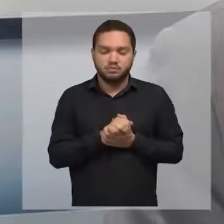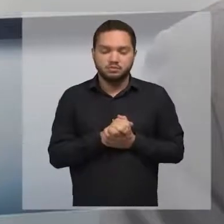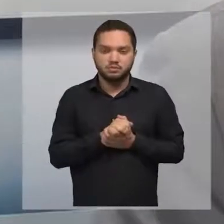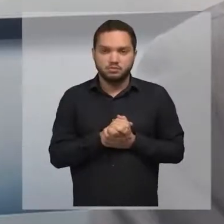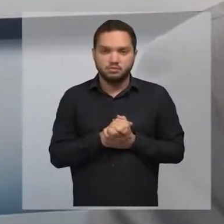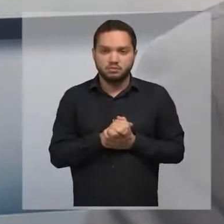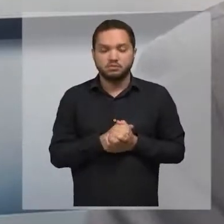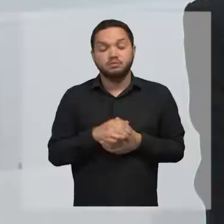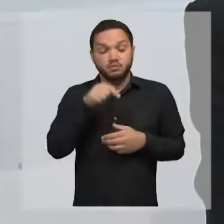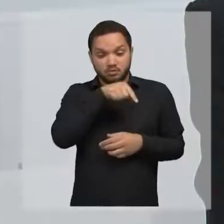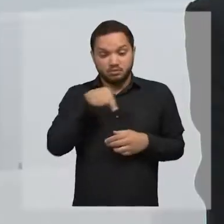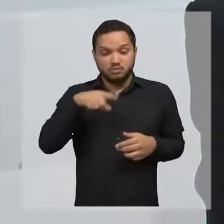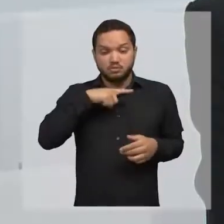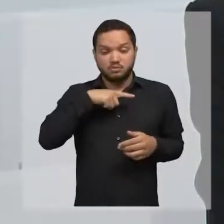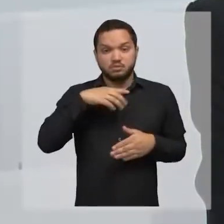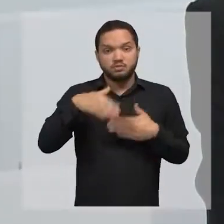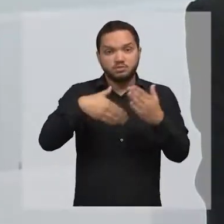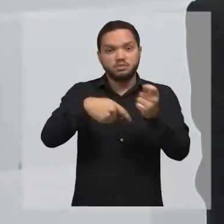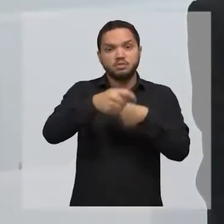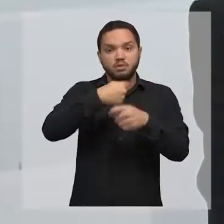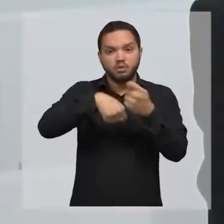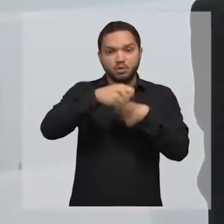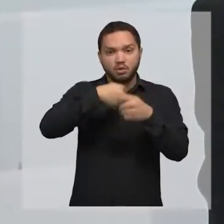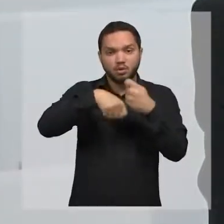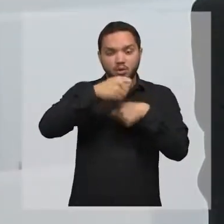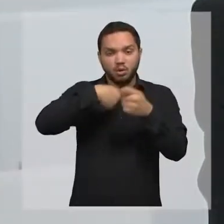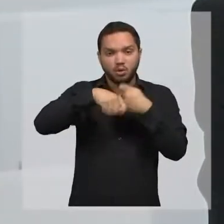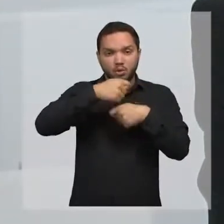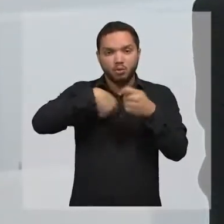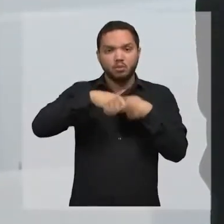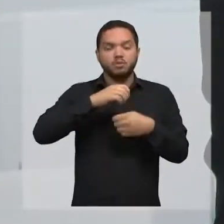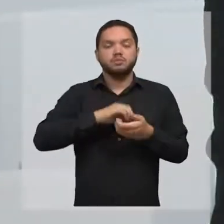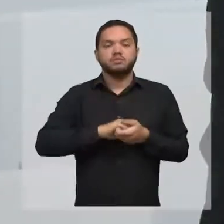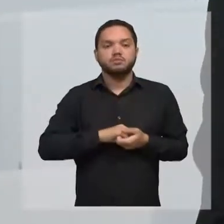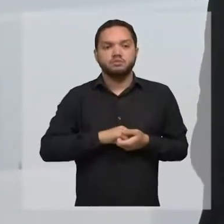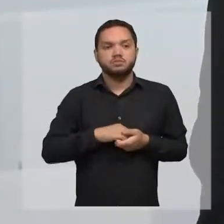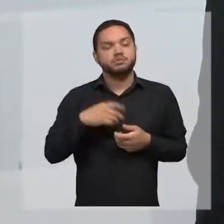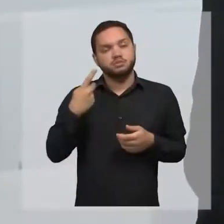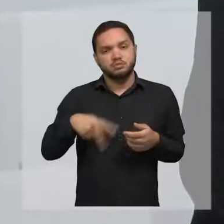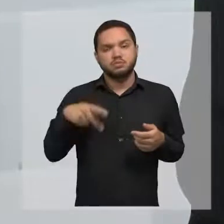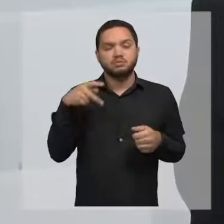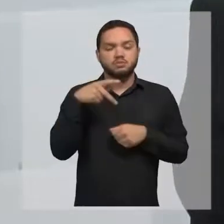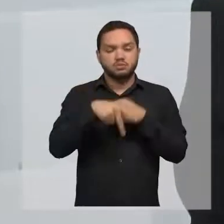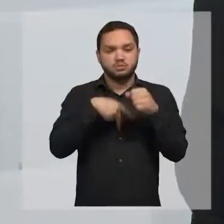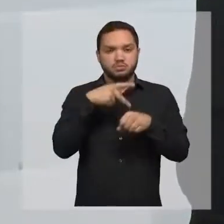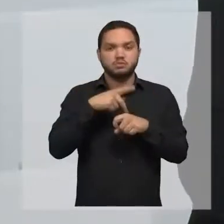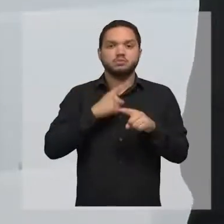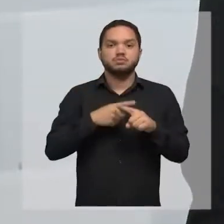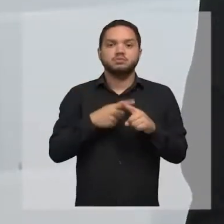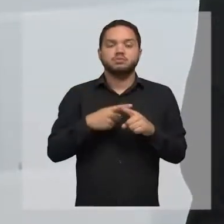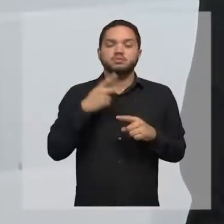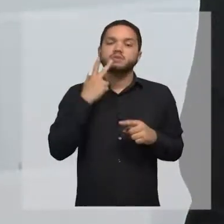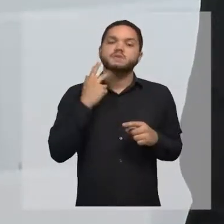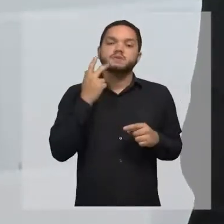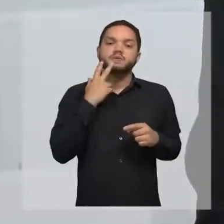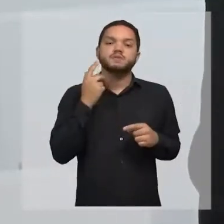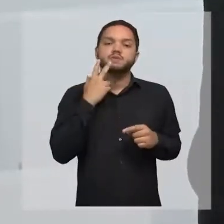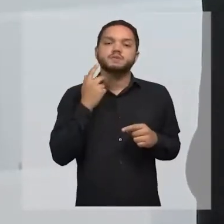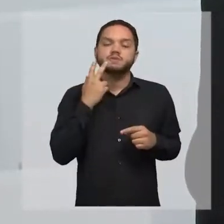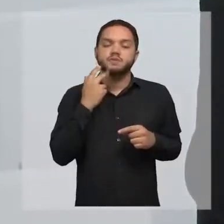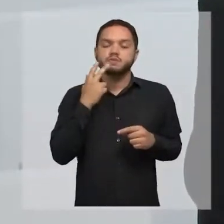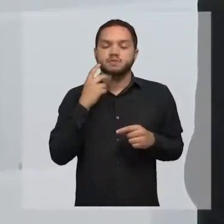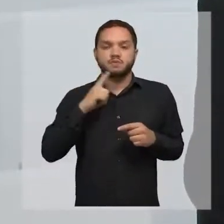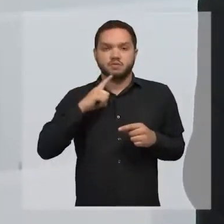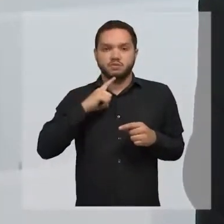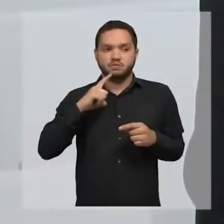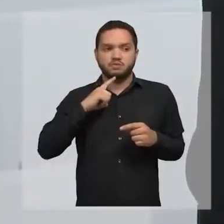é por onde passa o desenvolvimento, né, o crescimento econômico, eu diria, do país, porque o município é